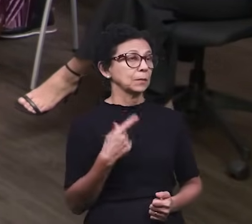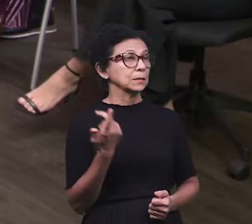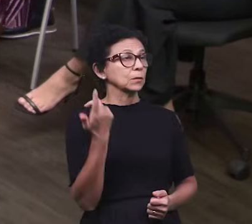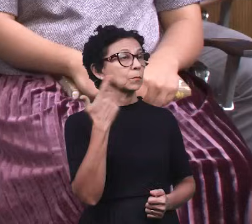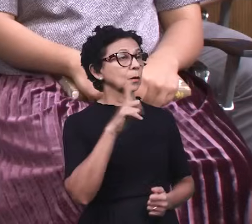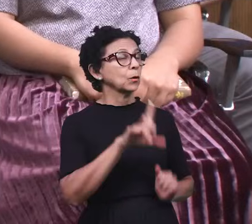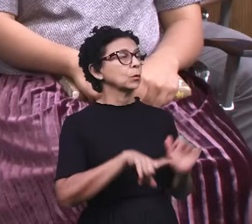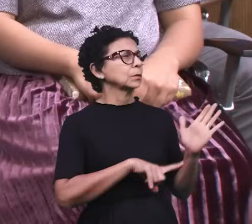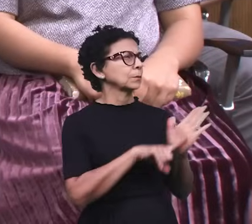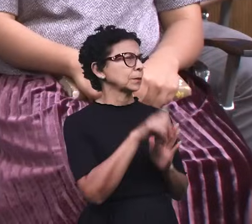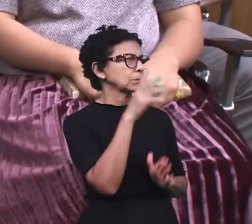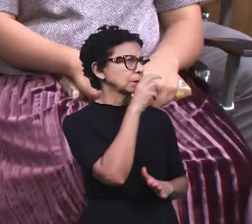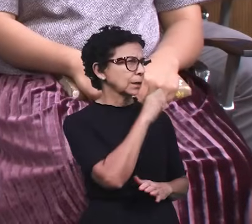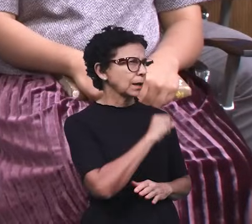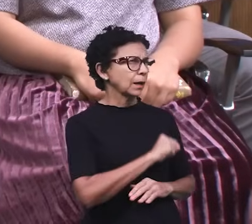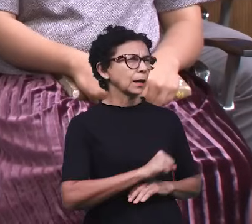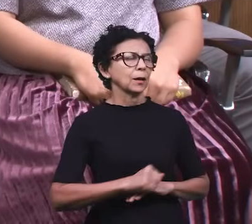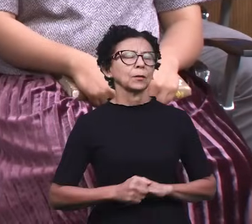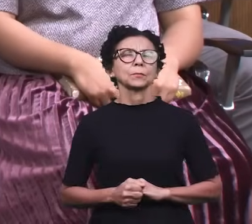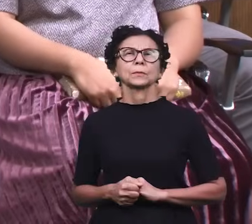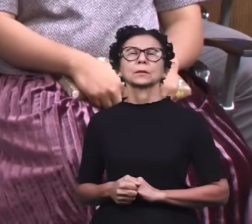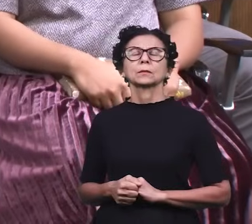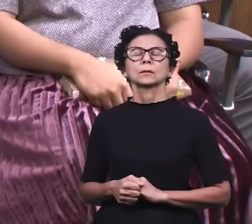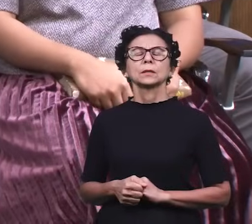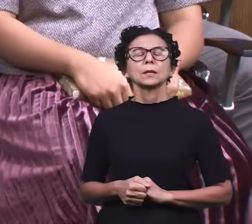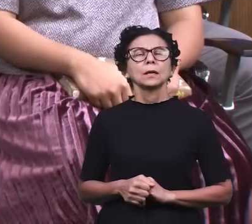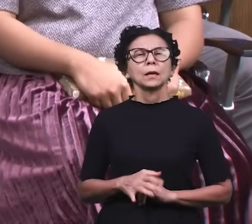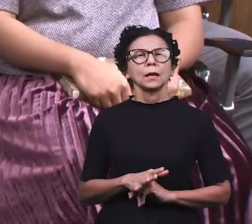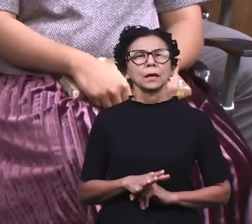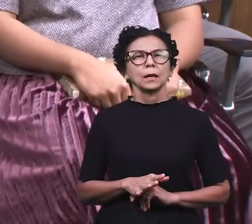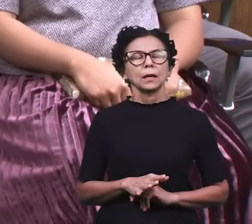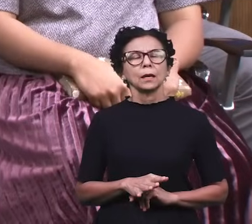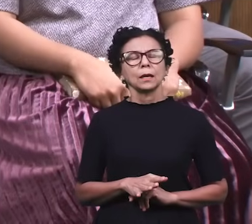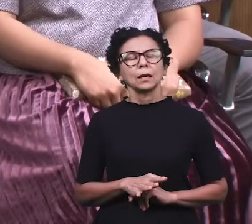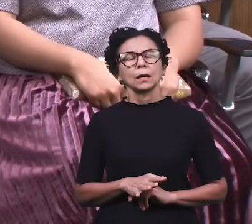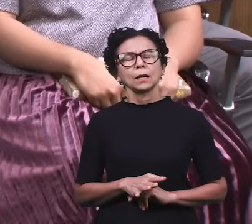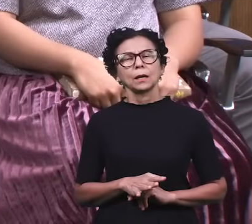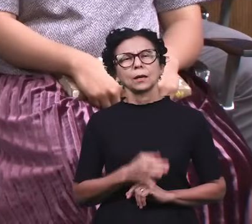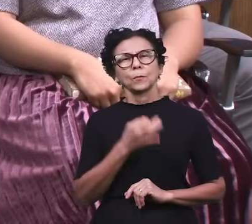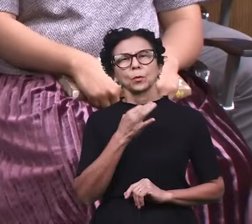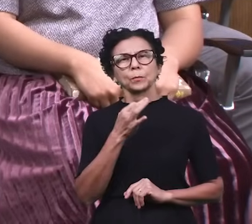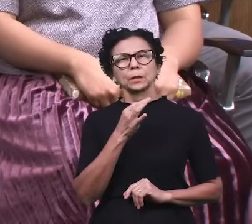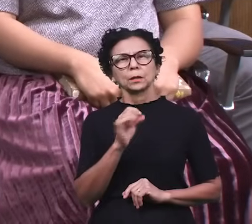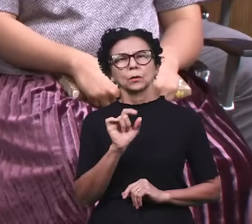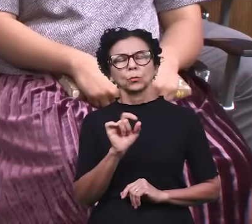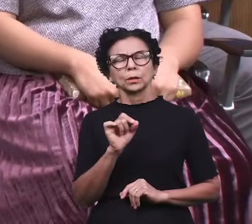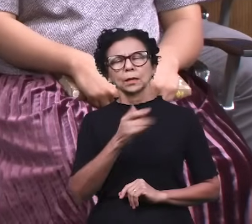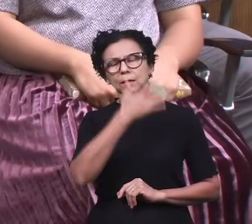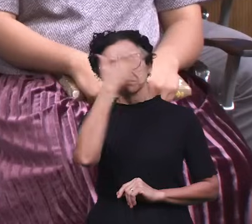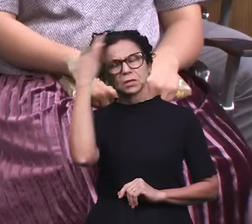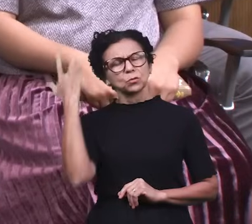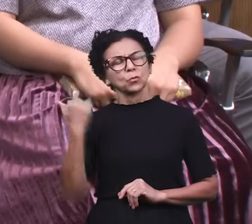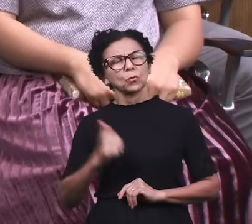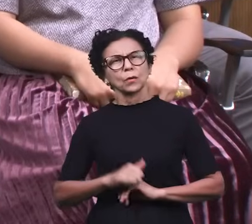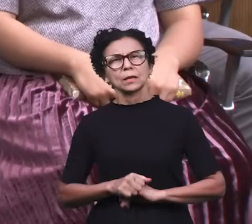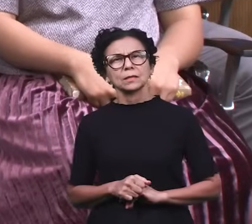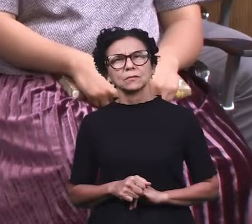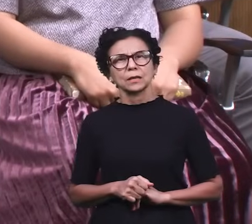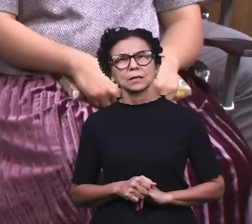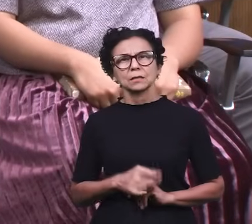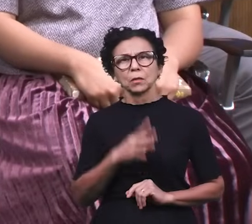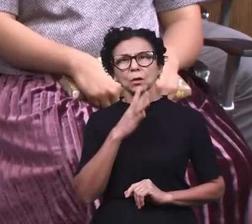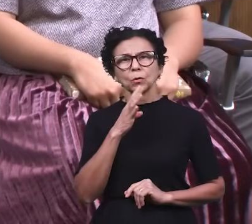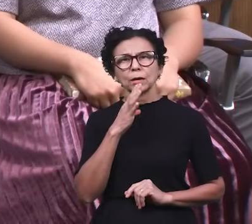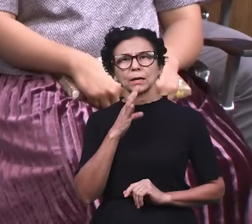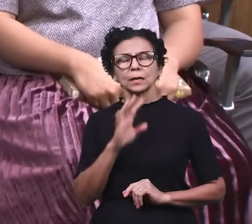tenho mais uma pergunta, rapidinho, se me permitir. O Daniel mencionou uma palavra muito interessante, que eu acho que muitas pessoas podem até não ter o conhecimento,